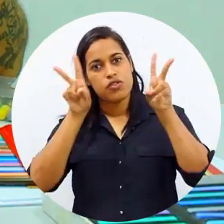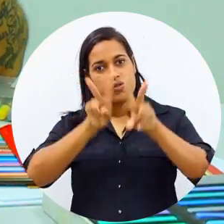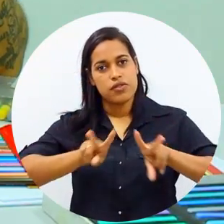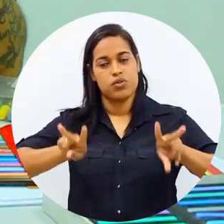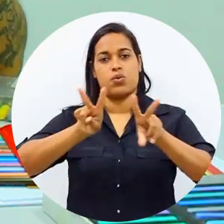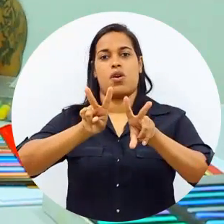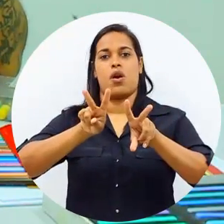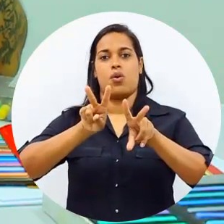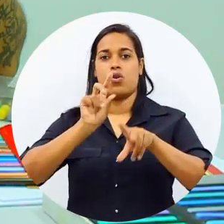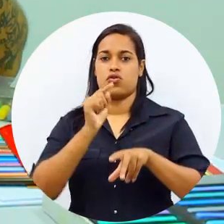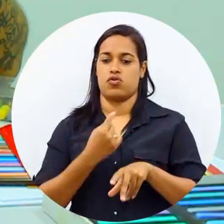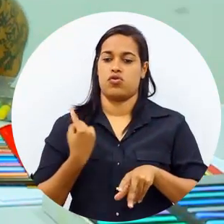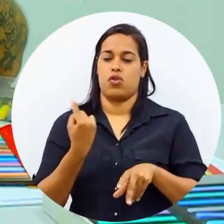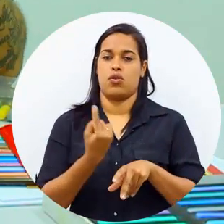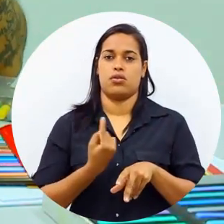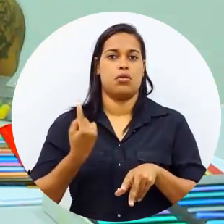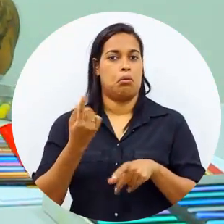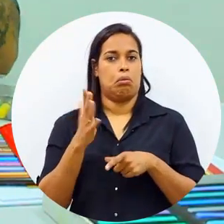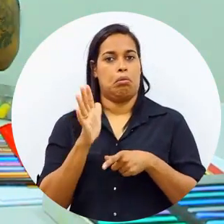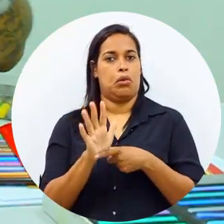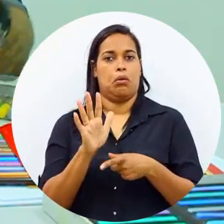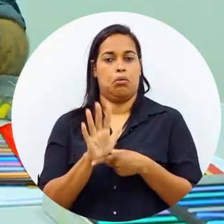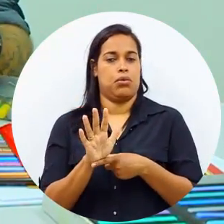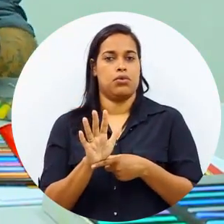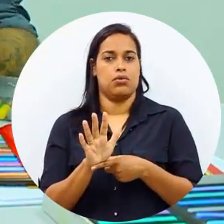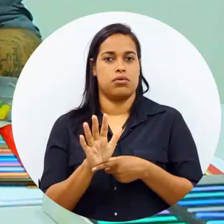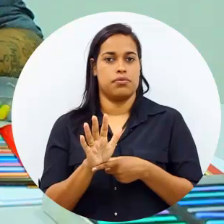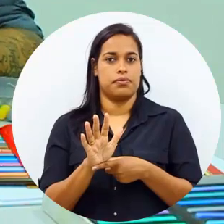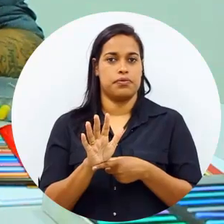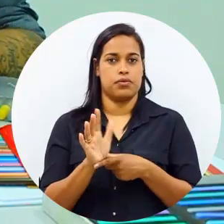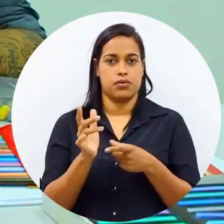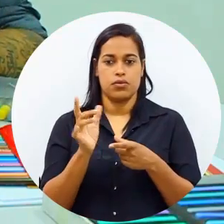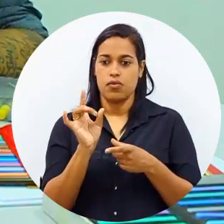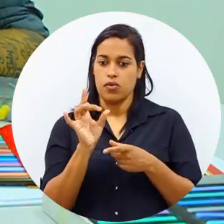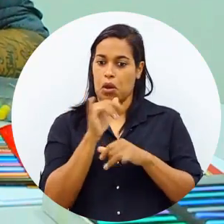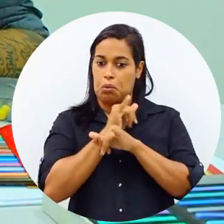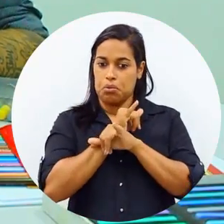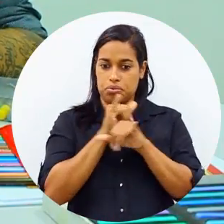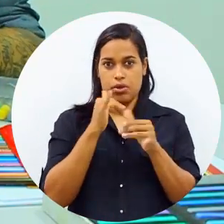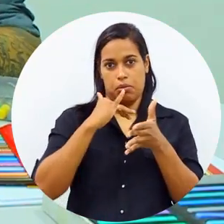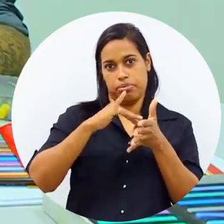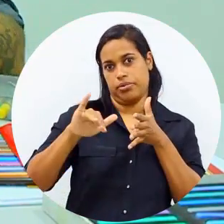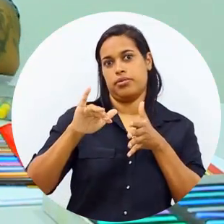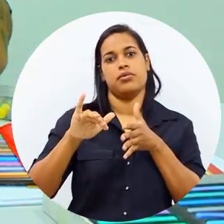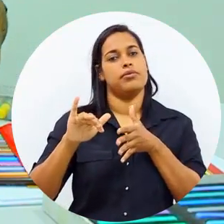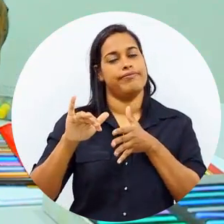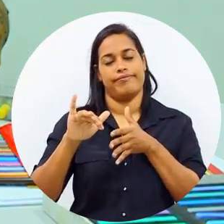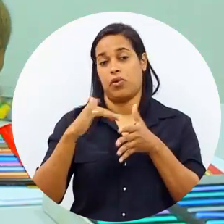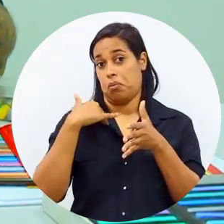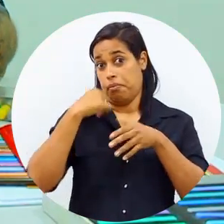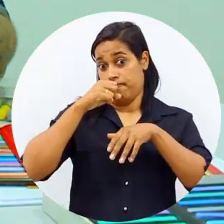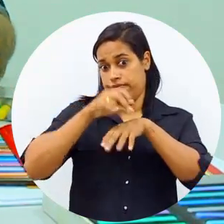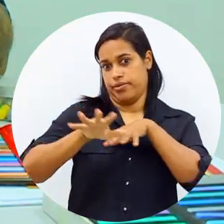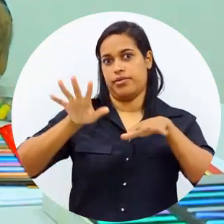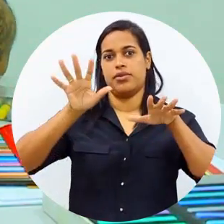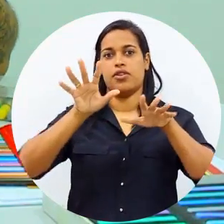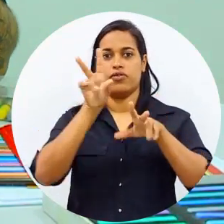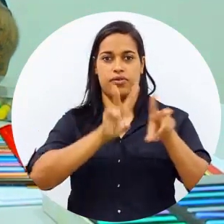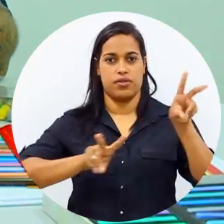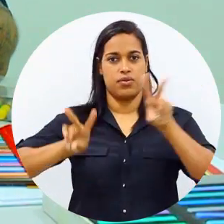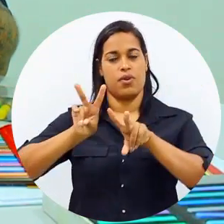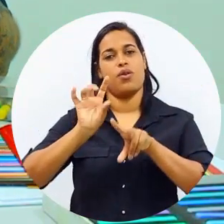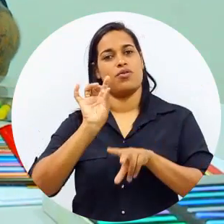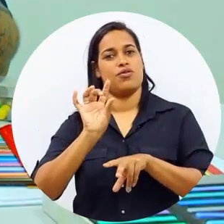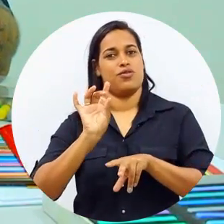linguagem visual, por si só, eles não representam, não passam completamente a mensagem, uma mensagem visual, não constitui